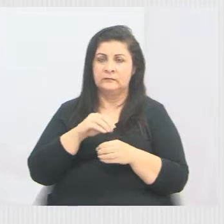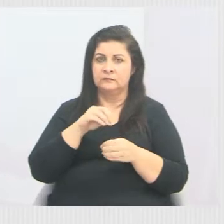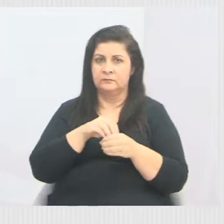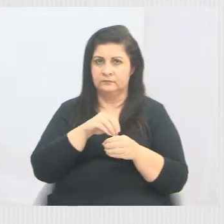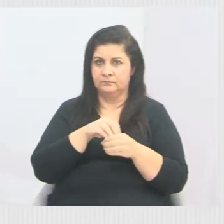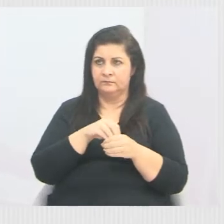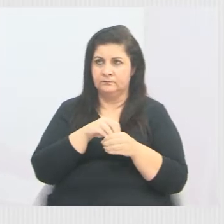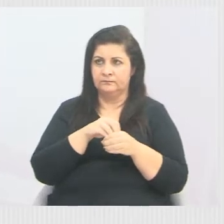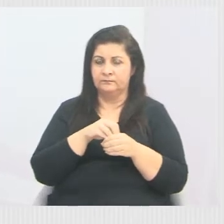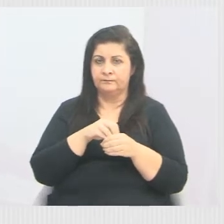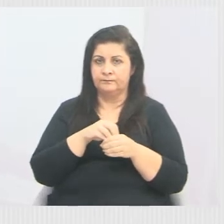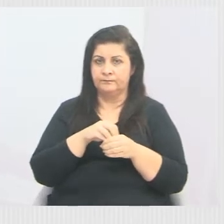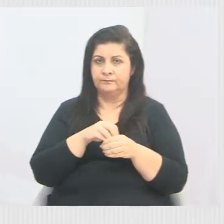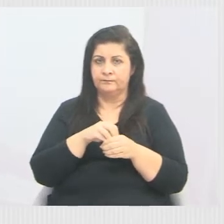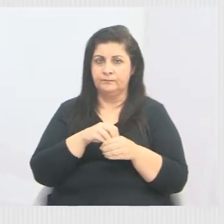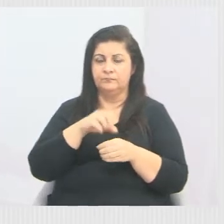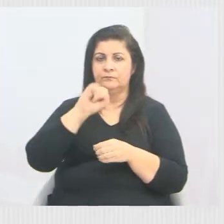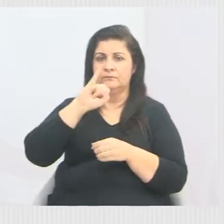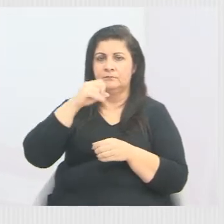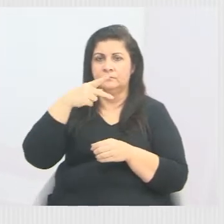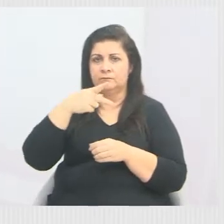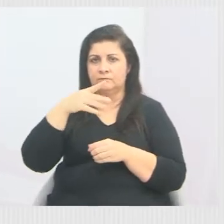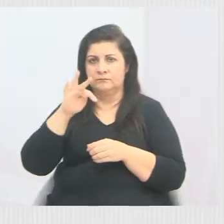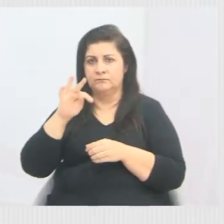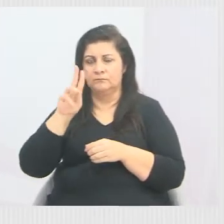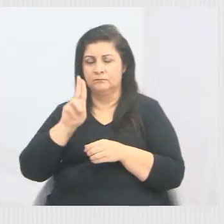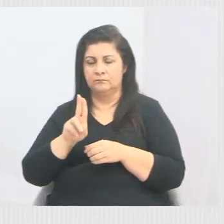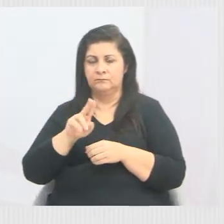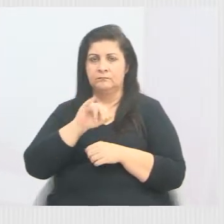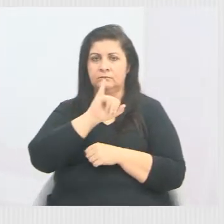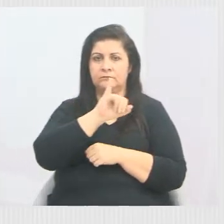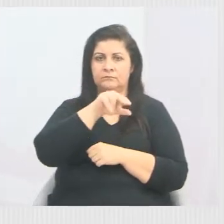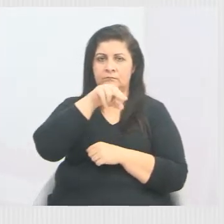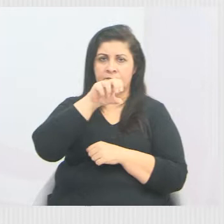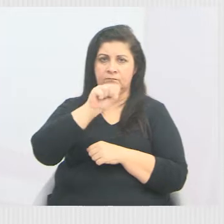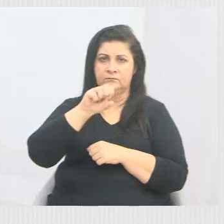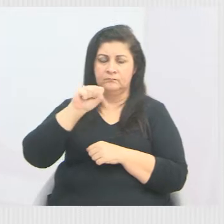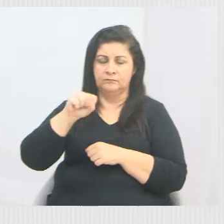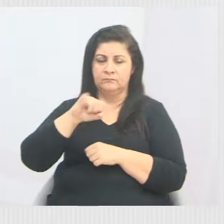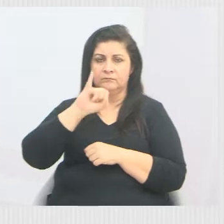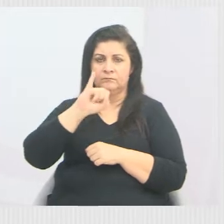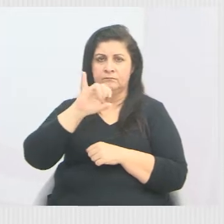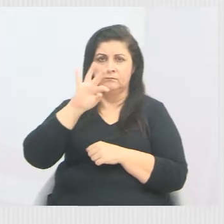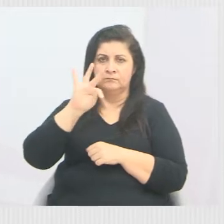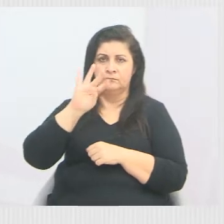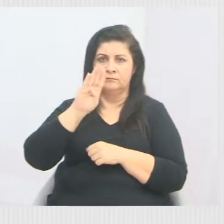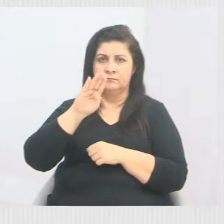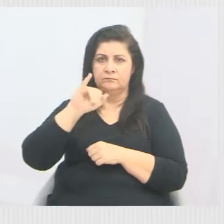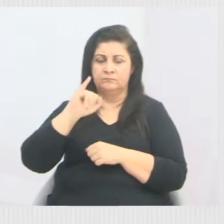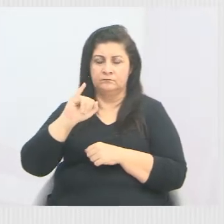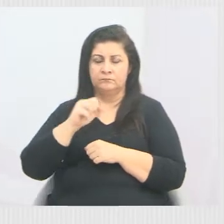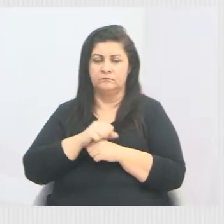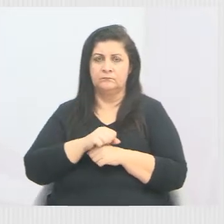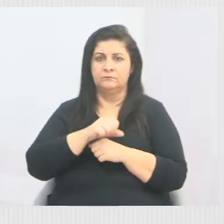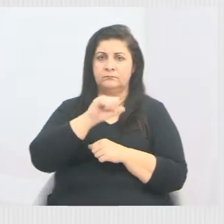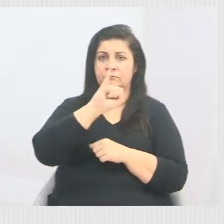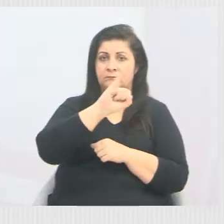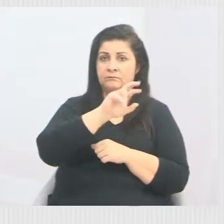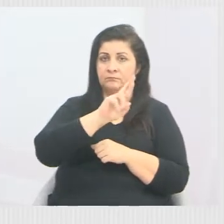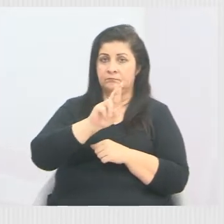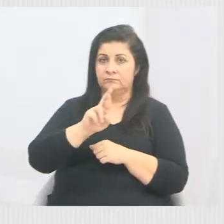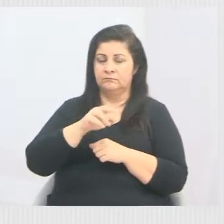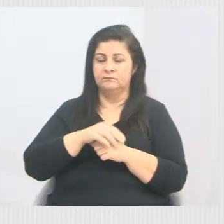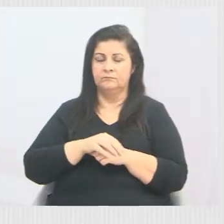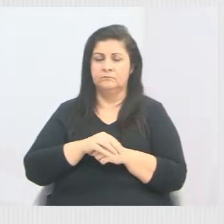tributária, né? Ele tem IPTU, ISS, ITBI, imposto de renda retido na fonte, taxa